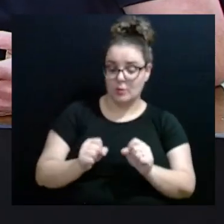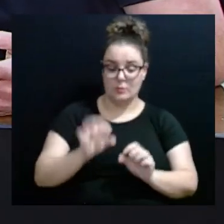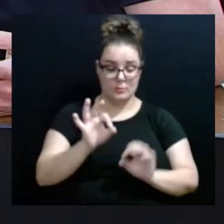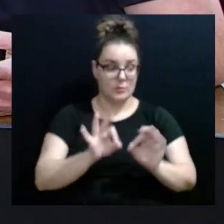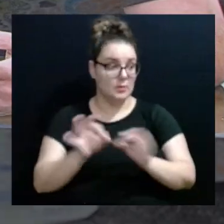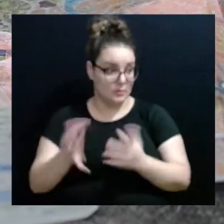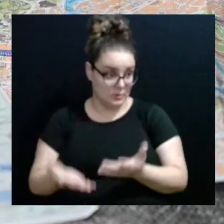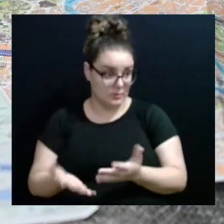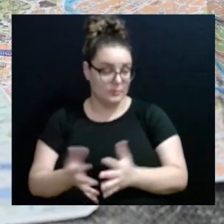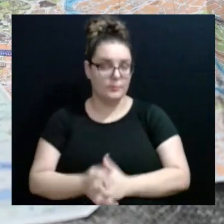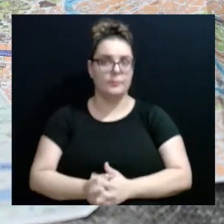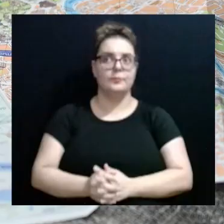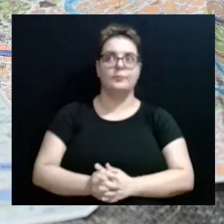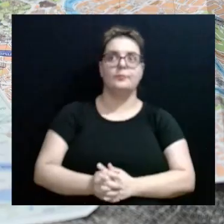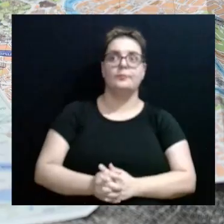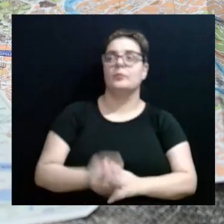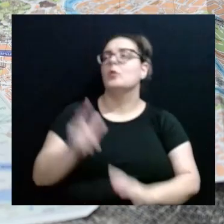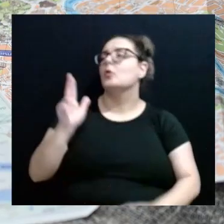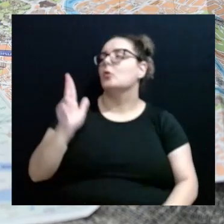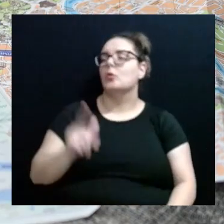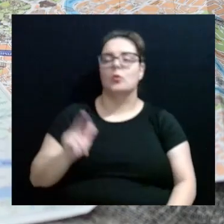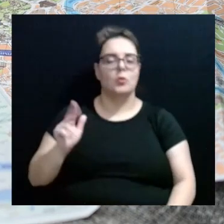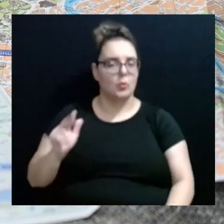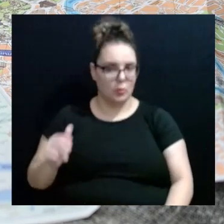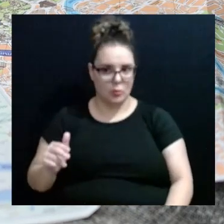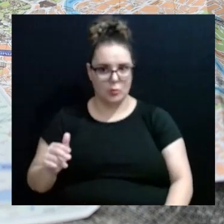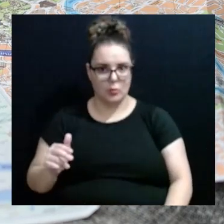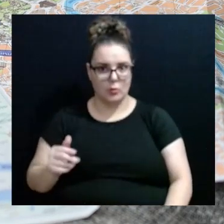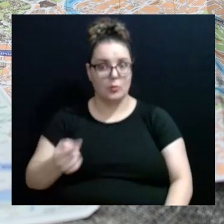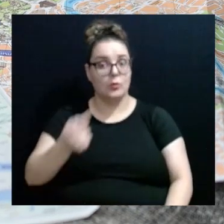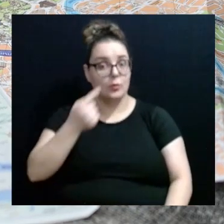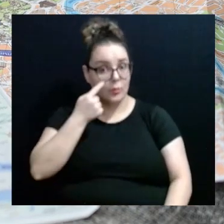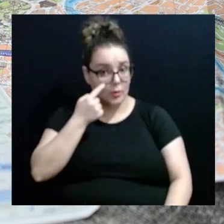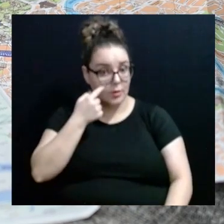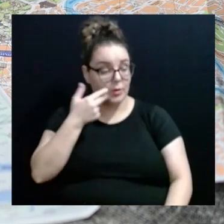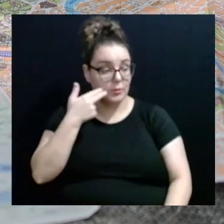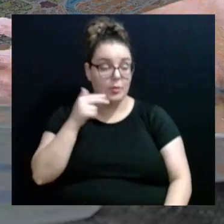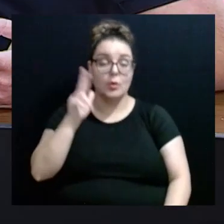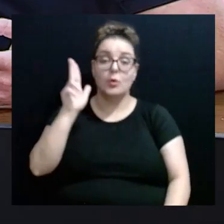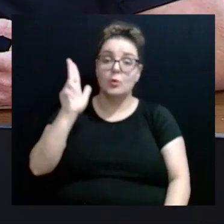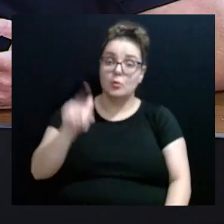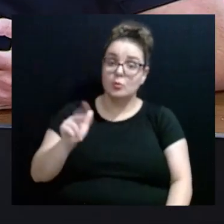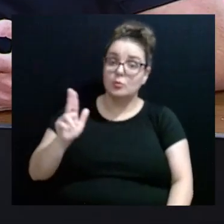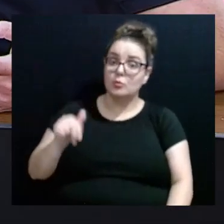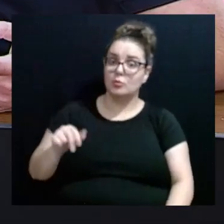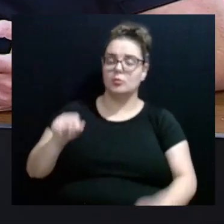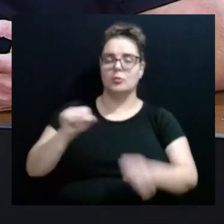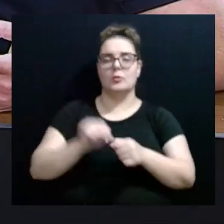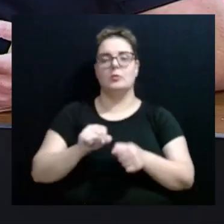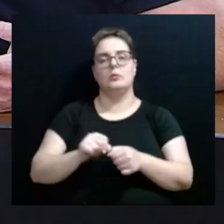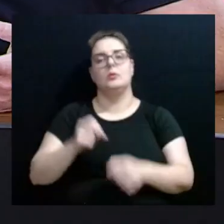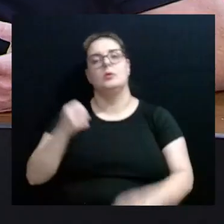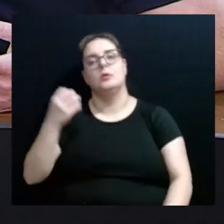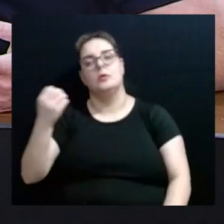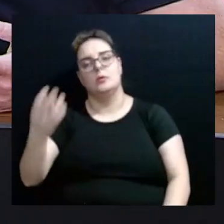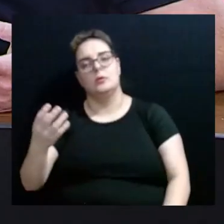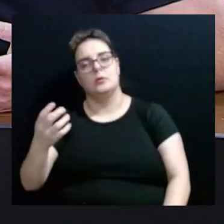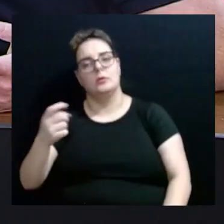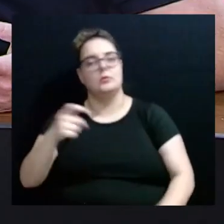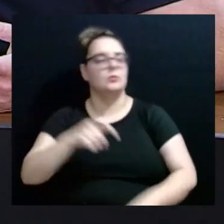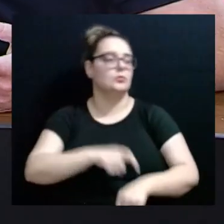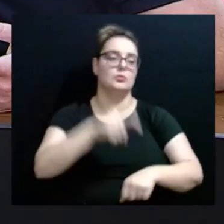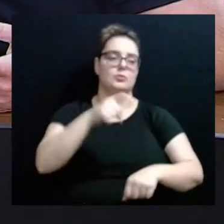que você possa se planejar, E nunca, olha bem, Rafael, nunca faça